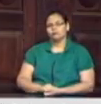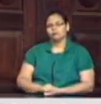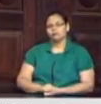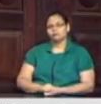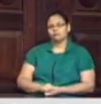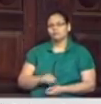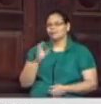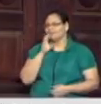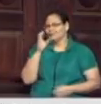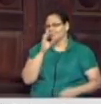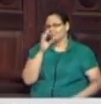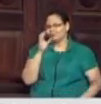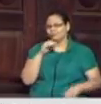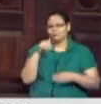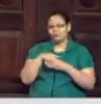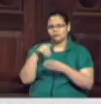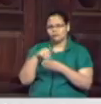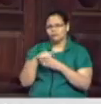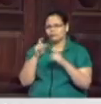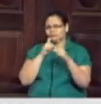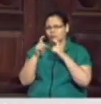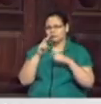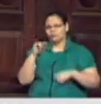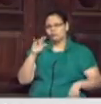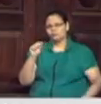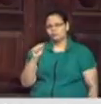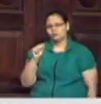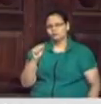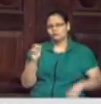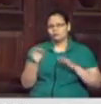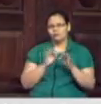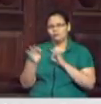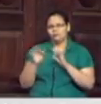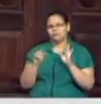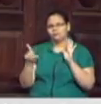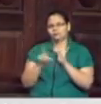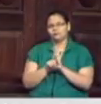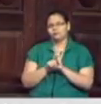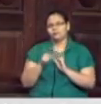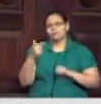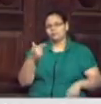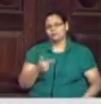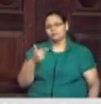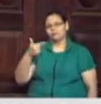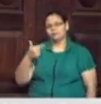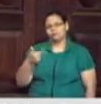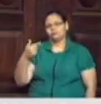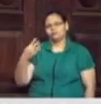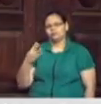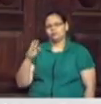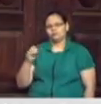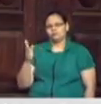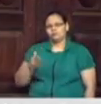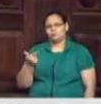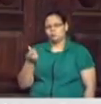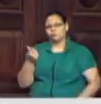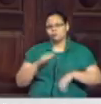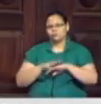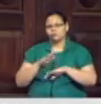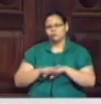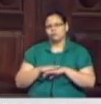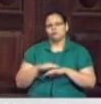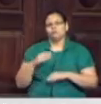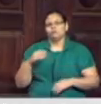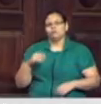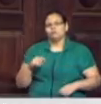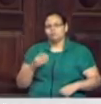Em regime de urgência, em votação e discussão única. Projeto de lei número 2.240 de 2016, de autoria do Poder